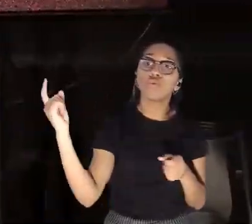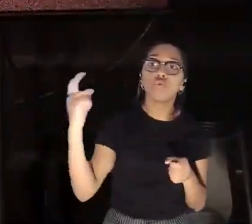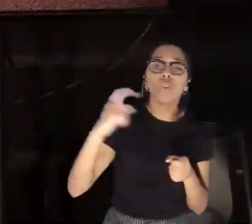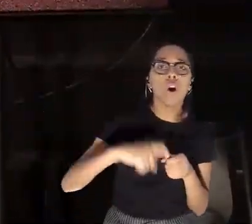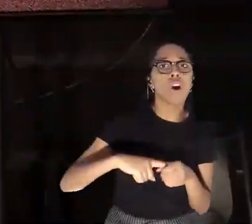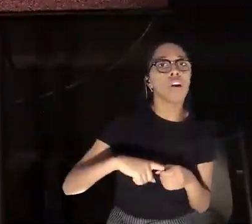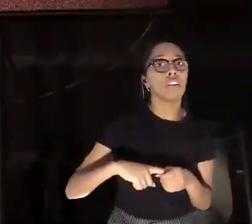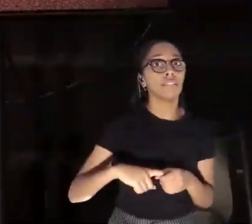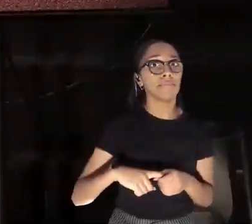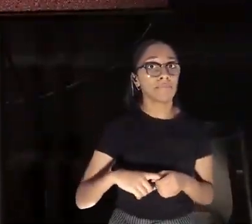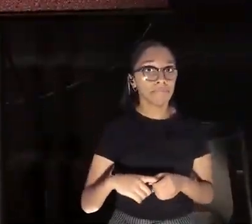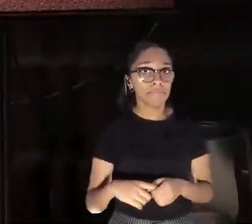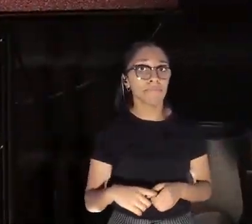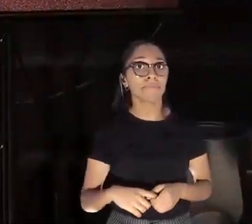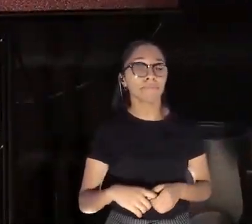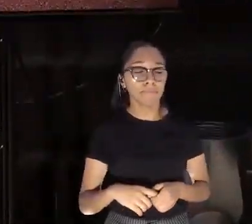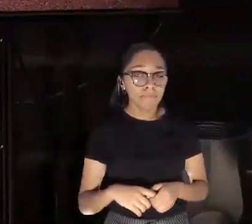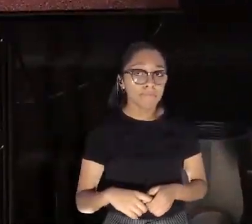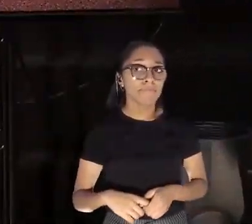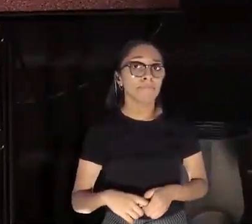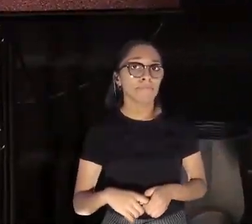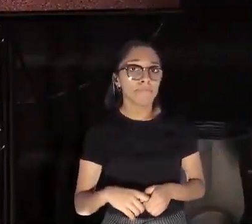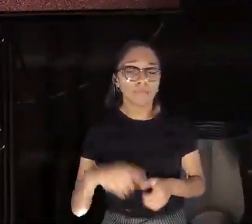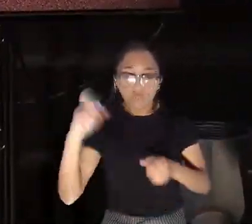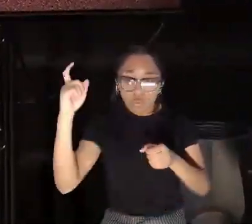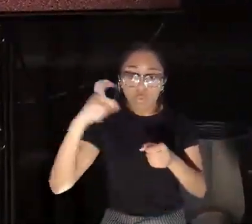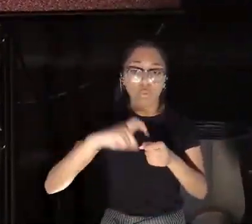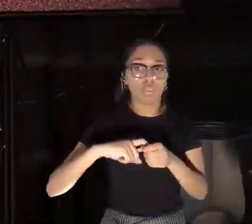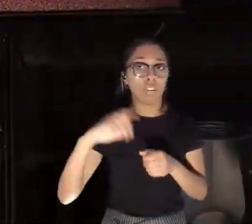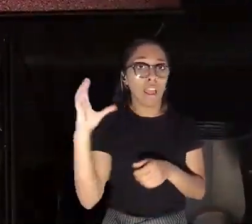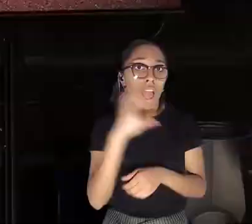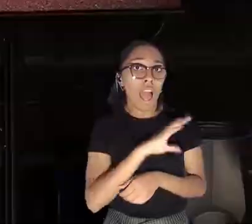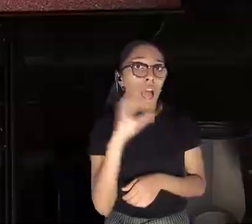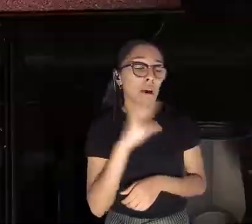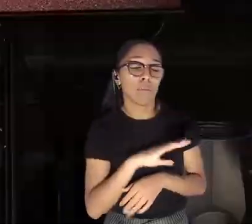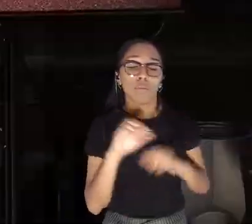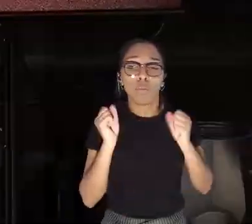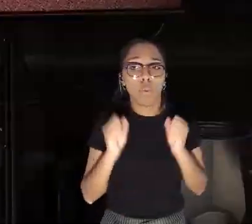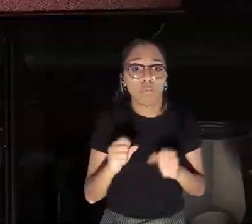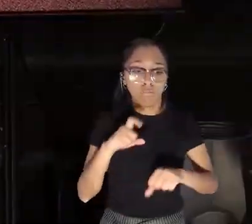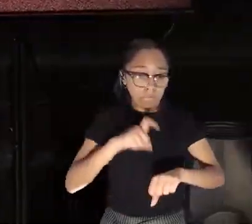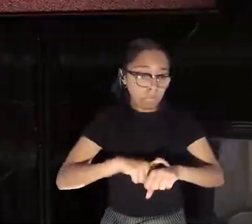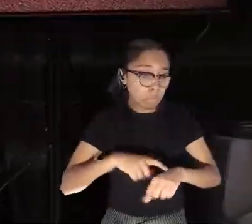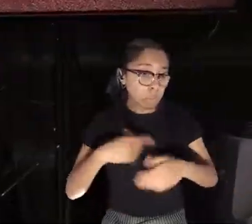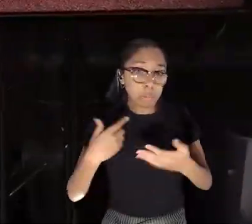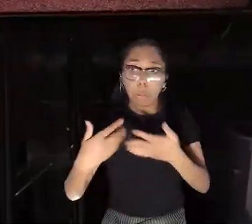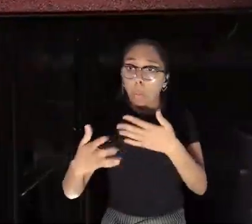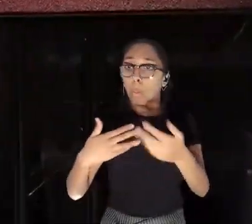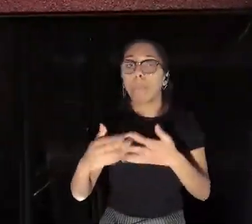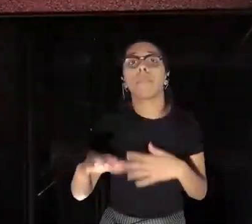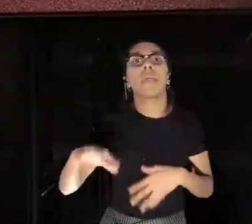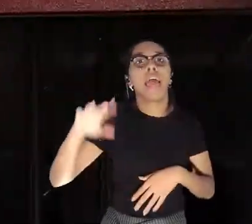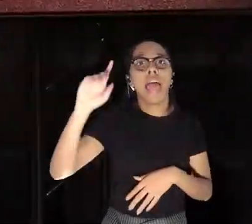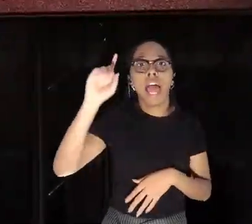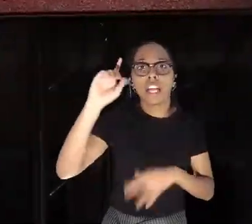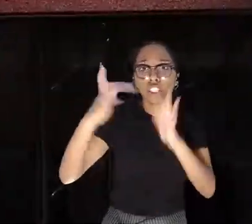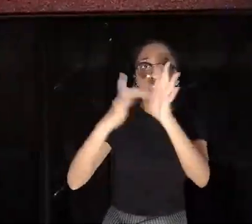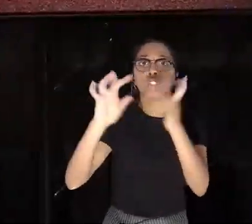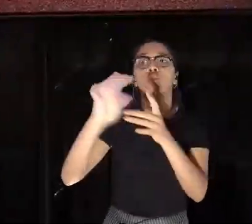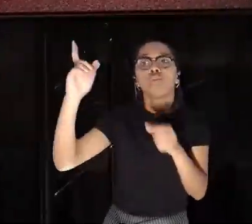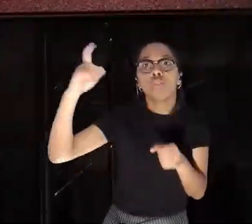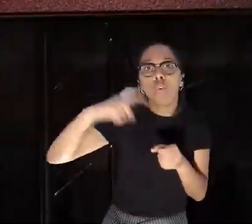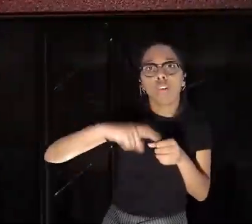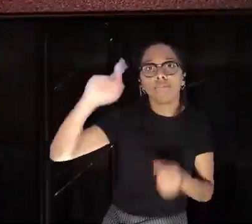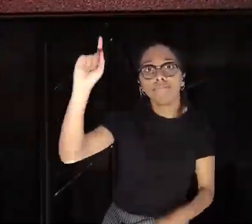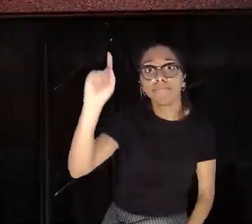pode voltar como um ladrão. Mas quando você tem o Espírito, você tem temor, e você fala: a qualquer momento ele pode voltar, eu vou me encher, eu vou me encher. É o Espírito que